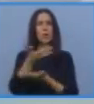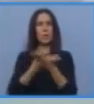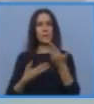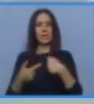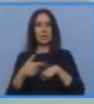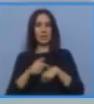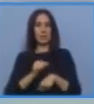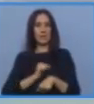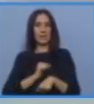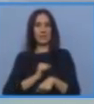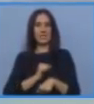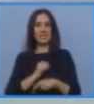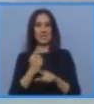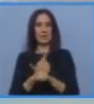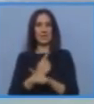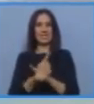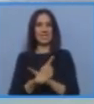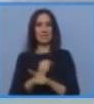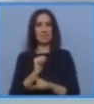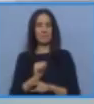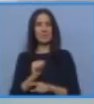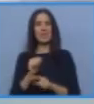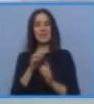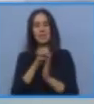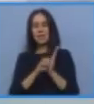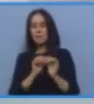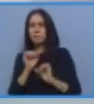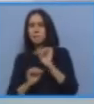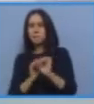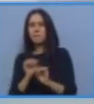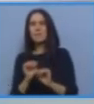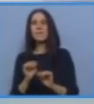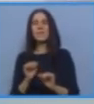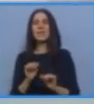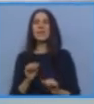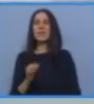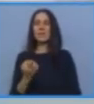eu estudei estas coisas ao nível da exegese,